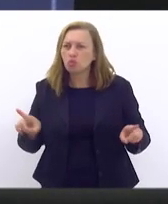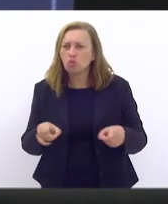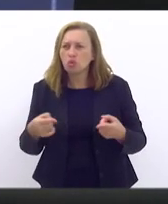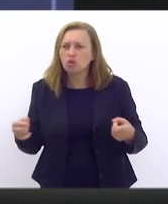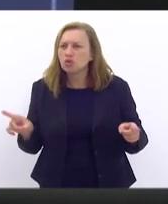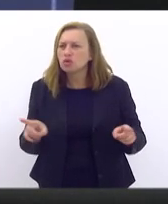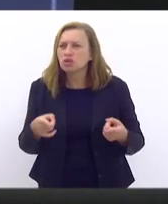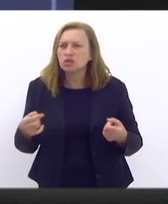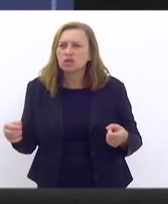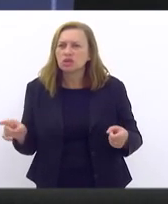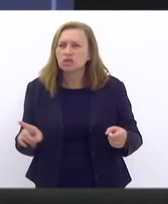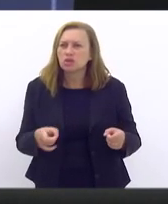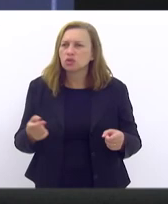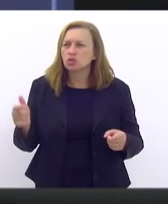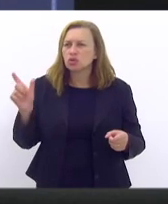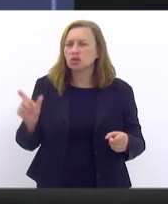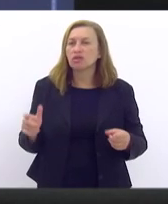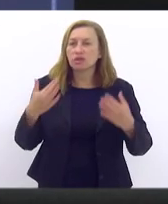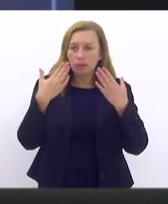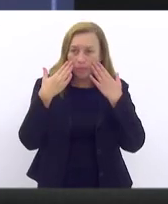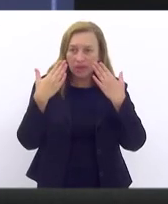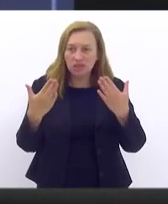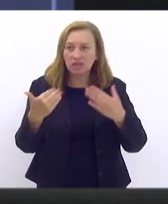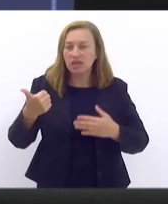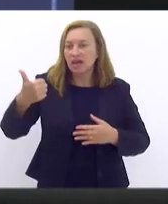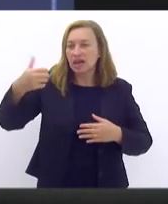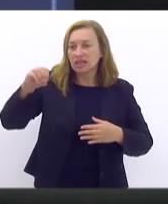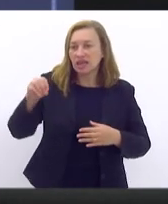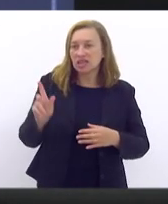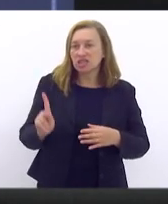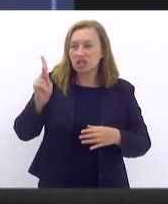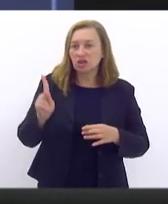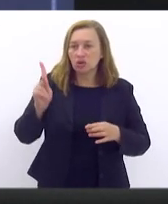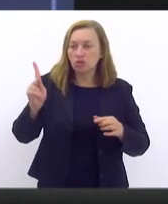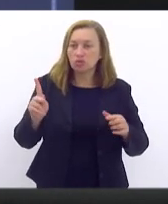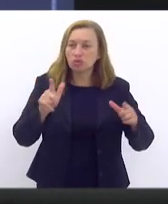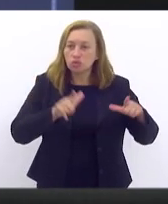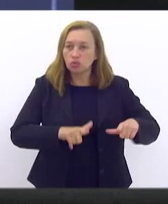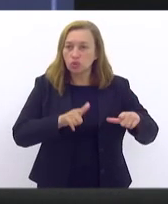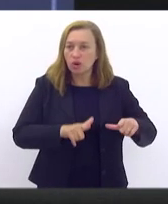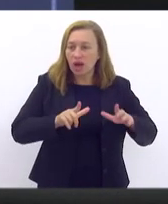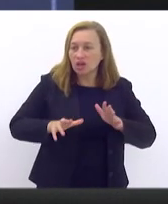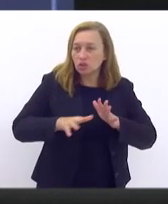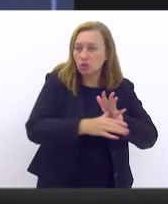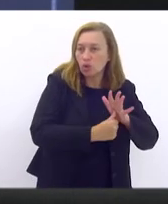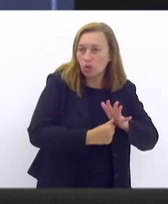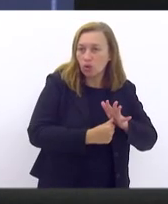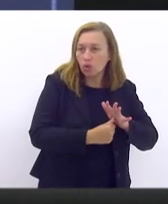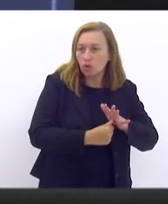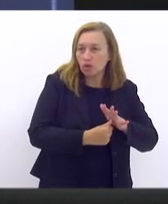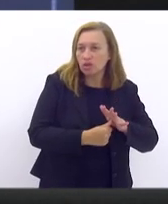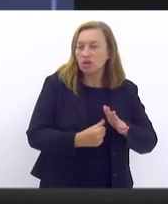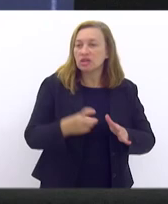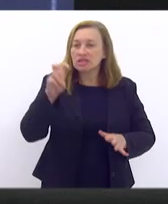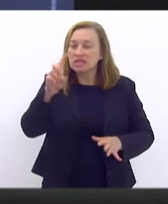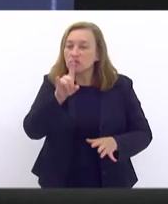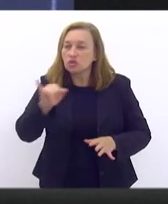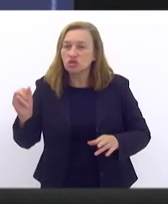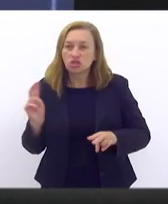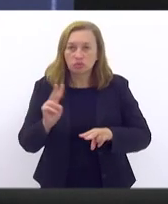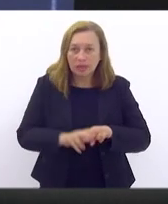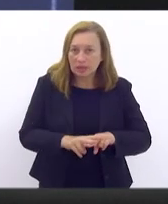estava se apresentando a 10 quilômetros do local do roubo. E ele passou 5 dias na